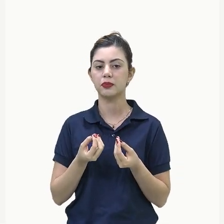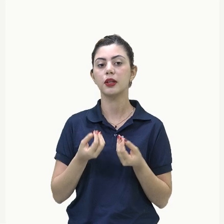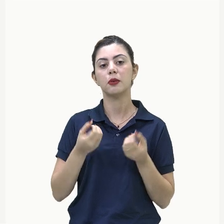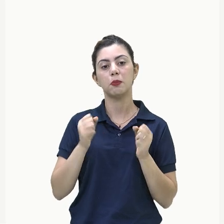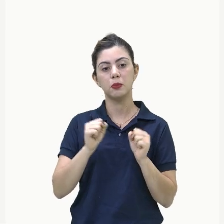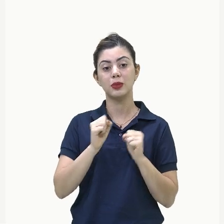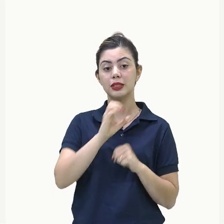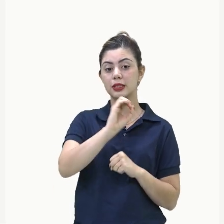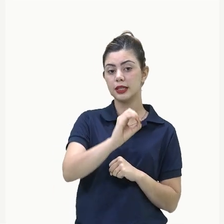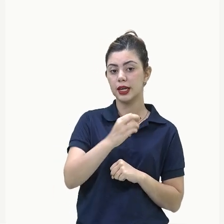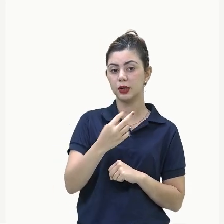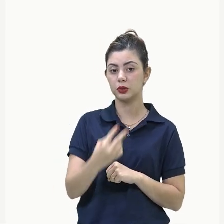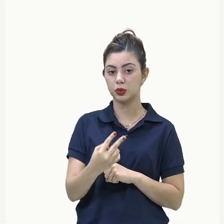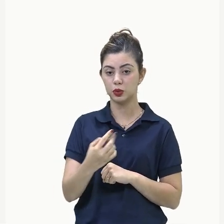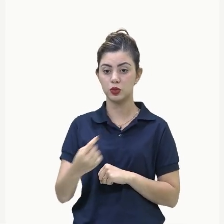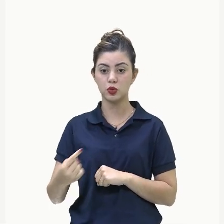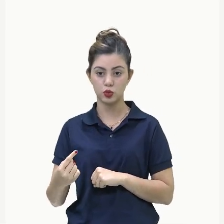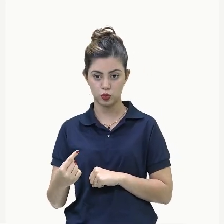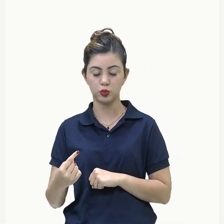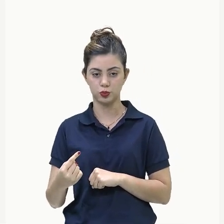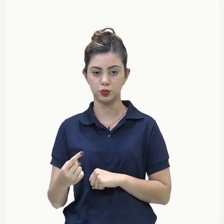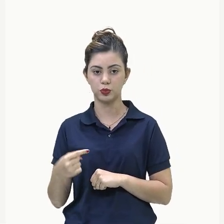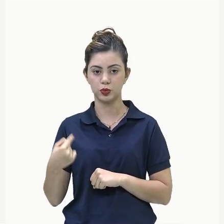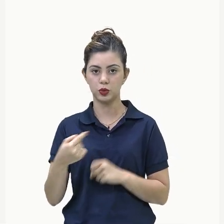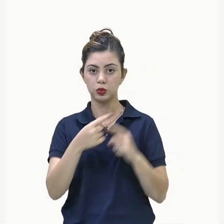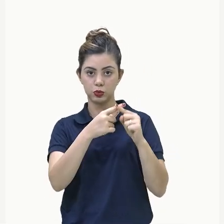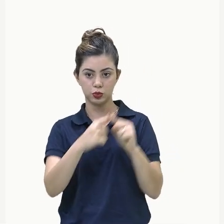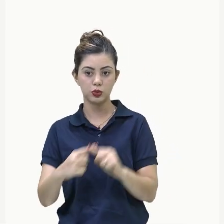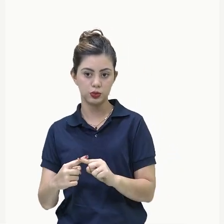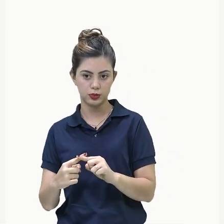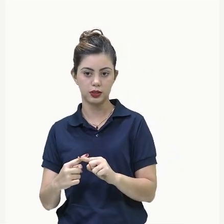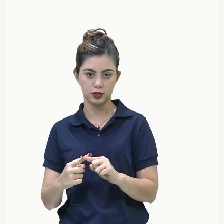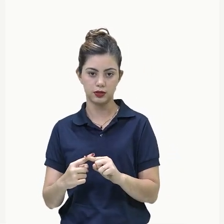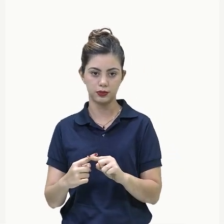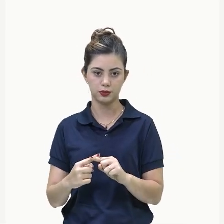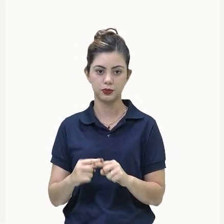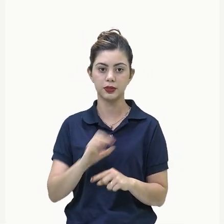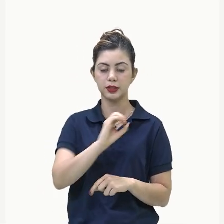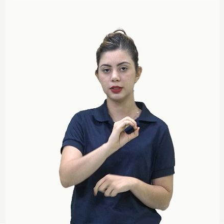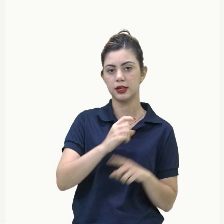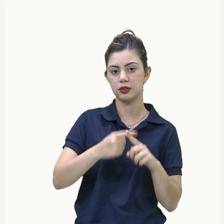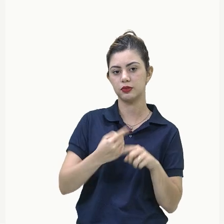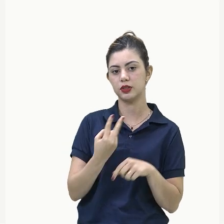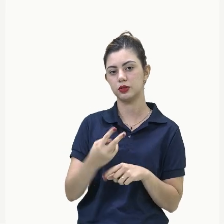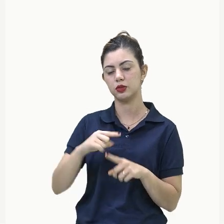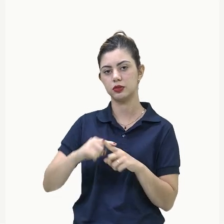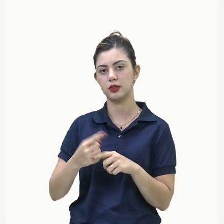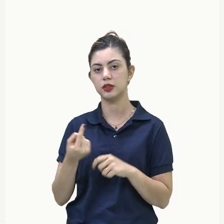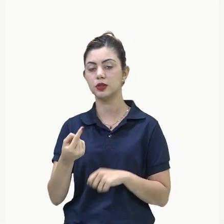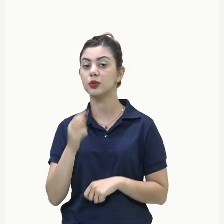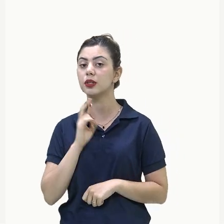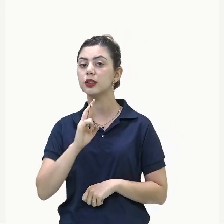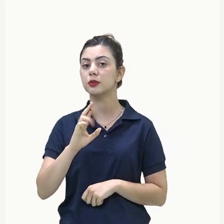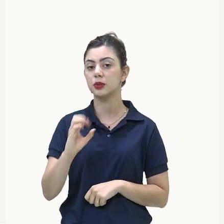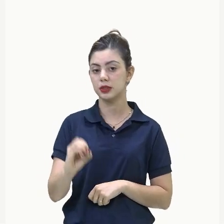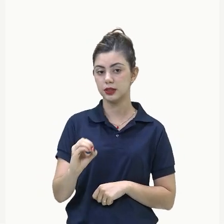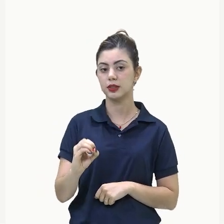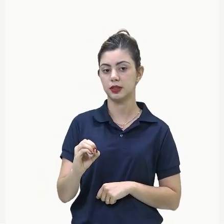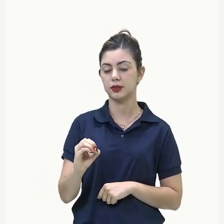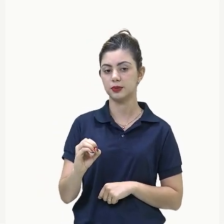0, 2 e 1, né? Tudo multiplicado. 0 vezes 2 vezes 1, o resultado disso vai ser